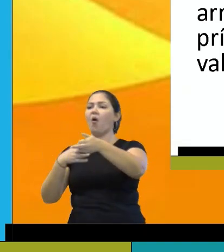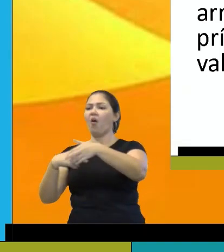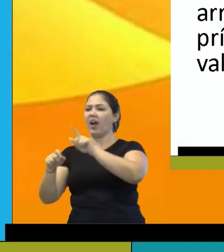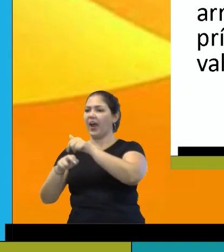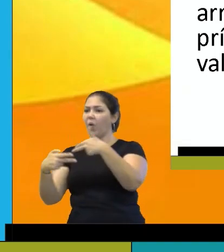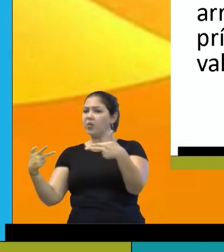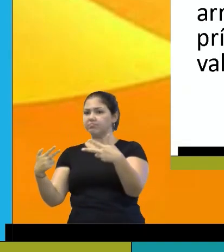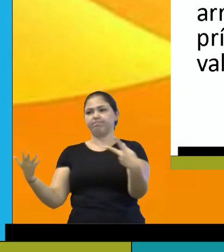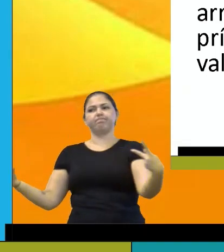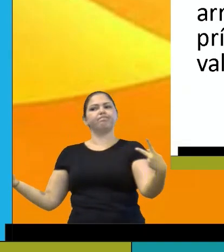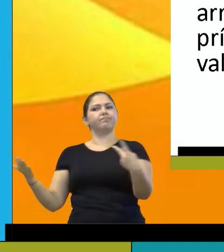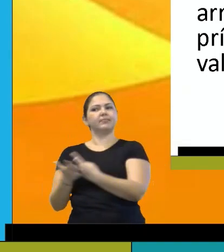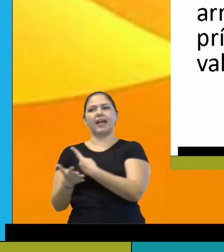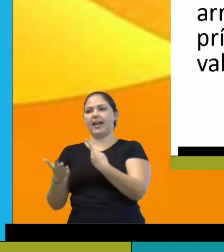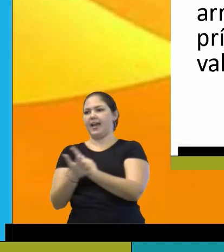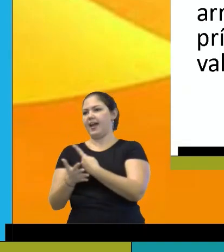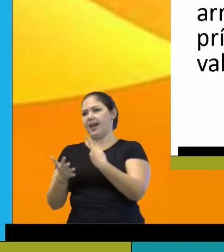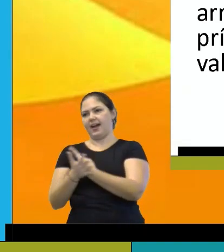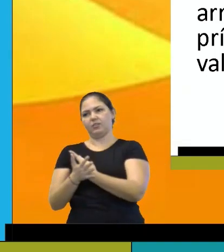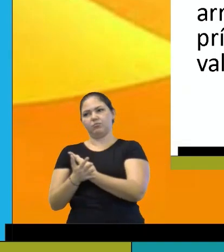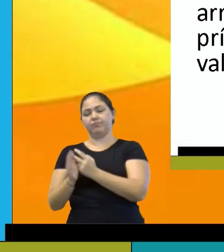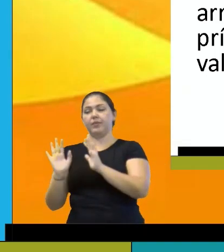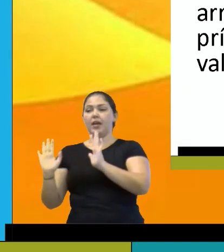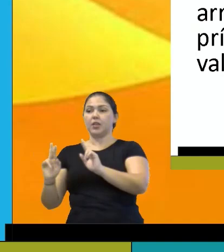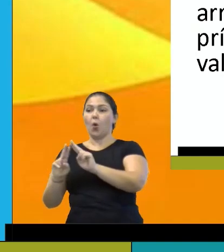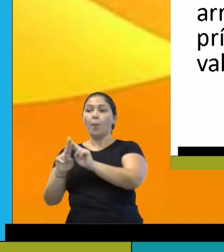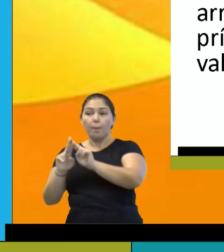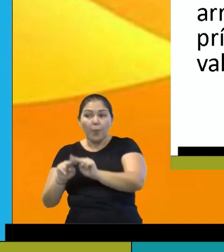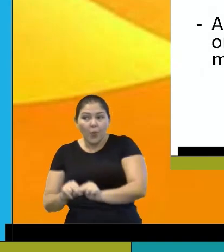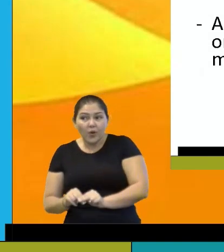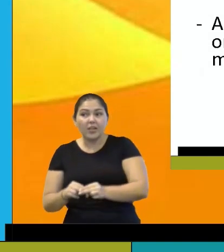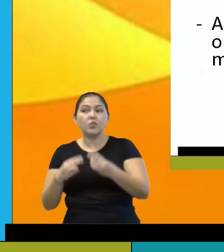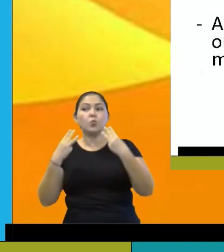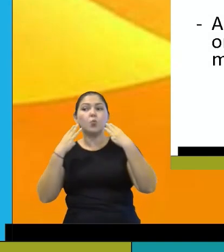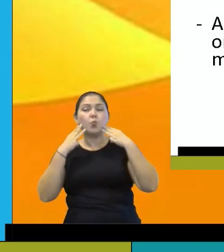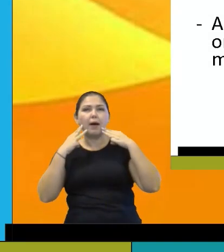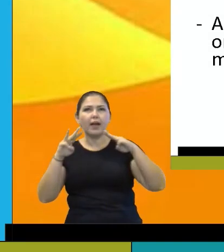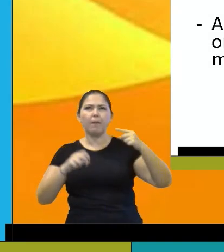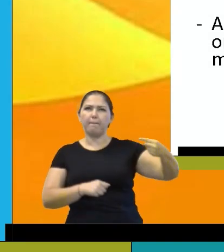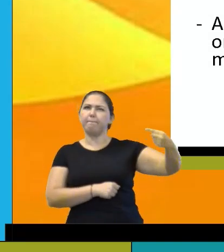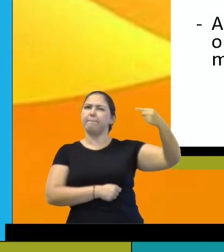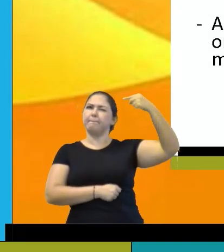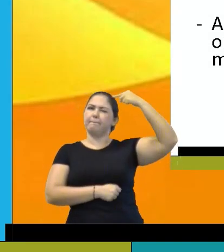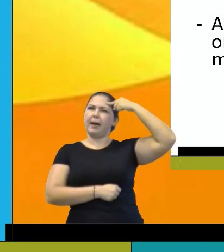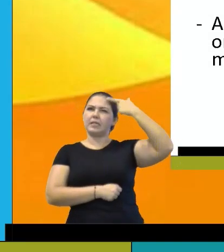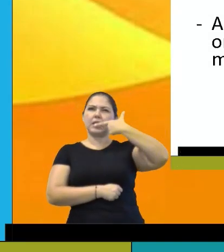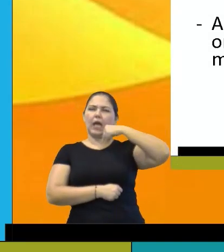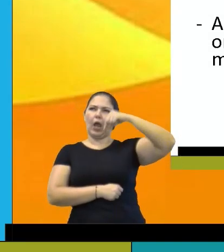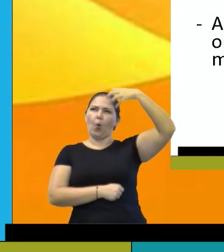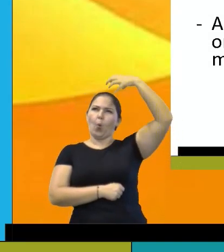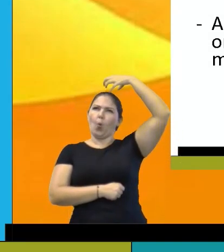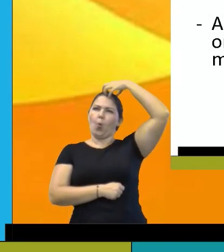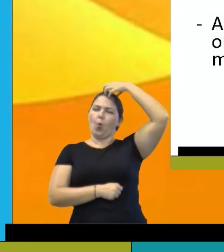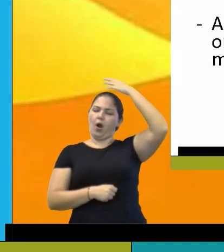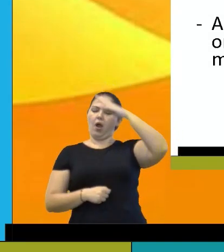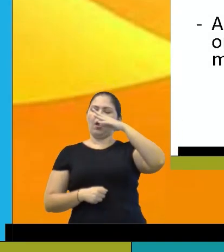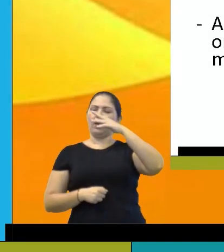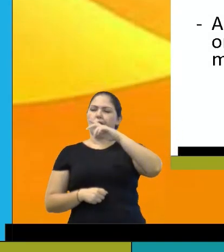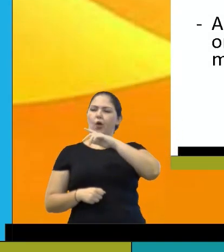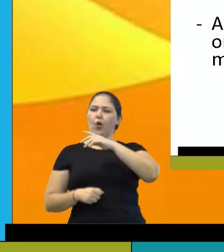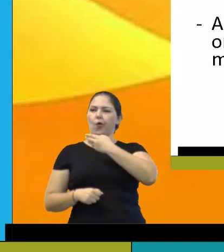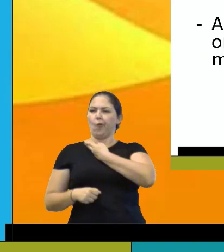contrário, Maquiavel, ao refletir sobre o bom governante, ele vai trazer dois